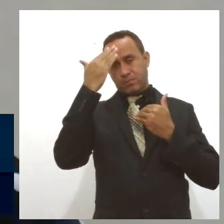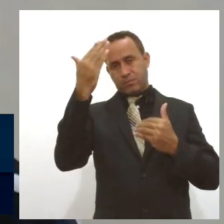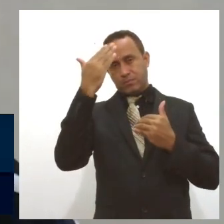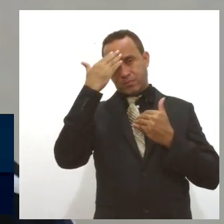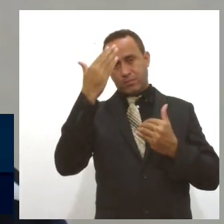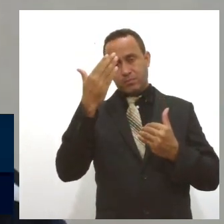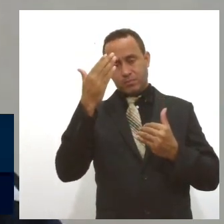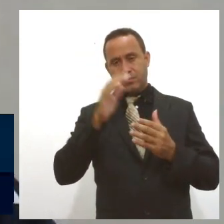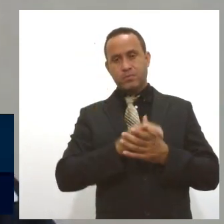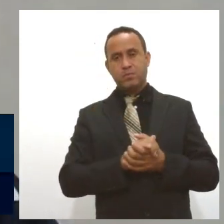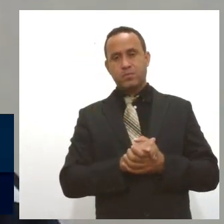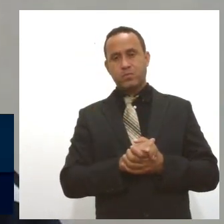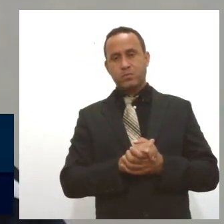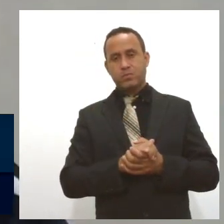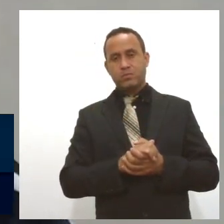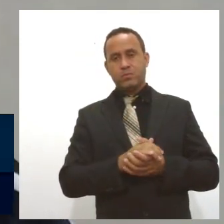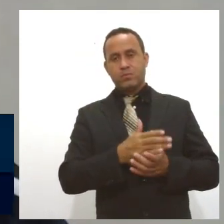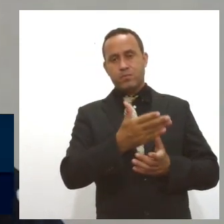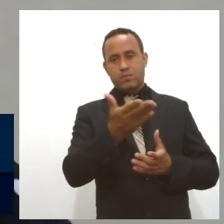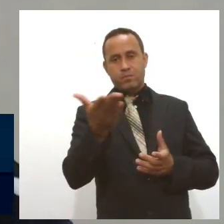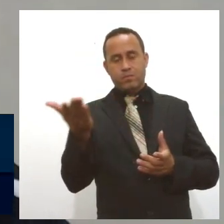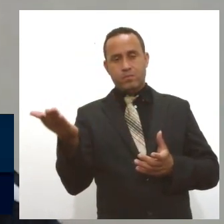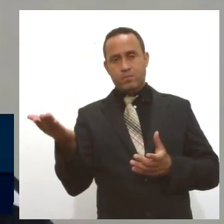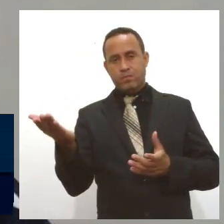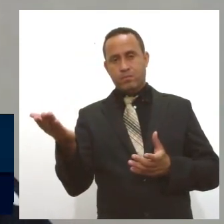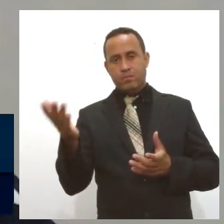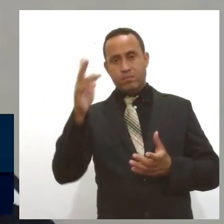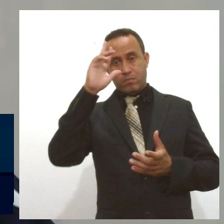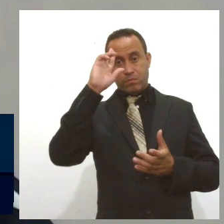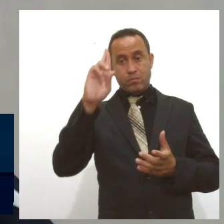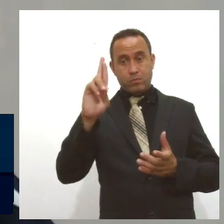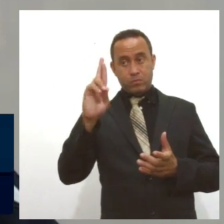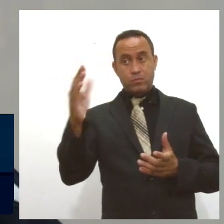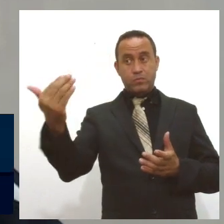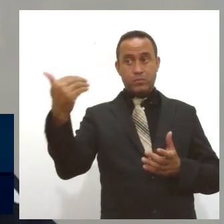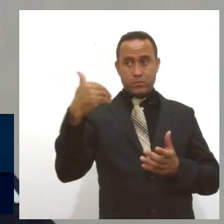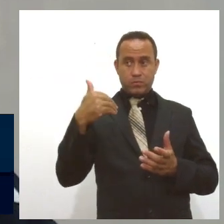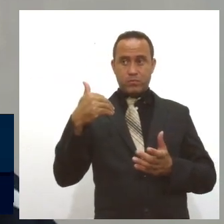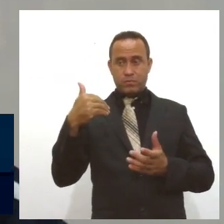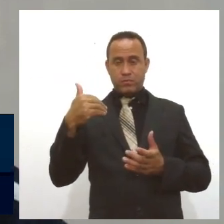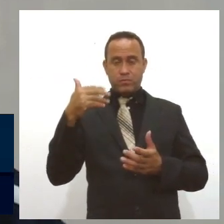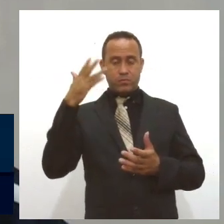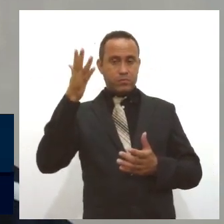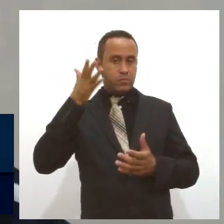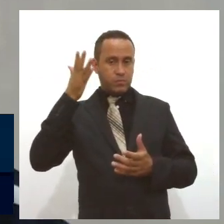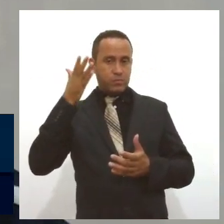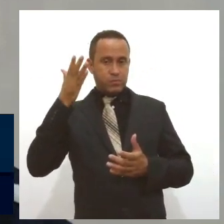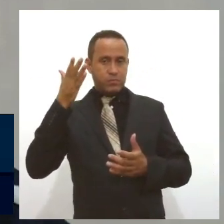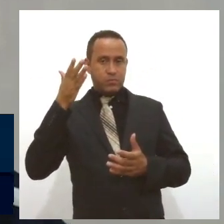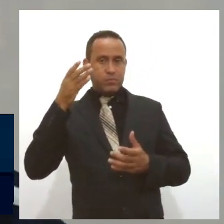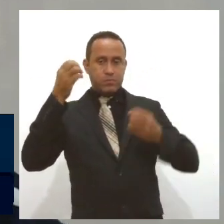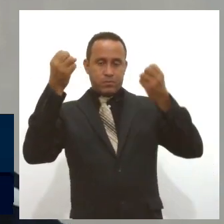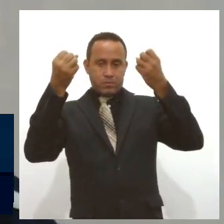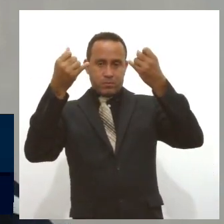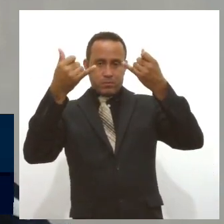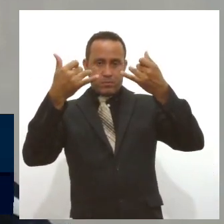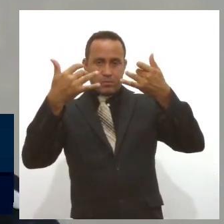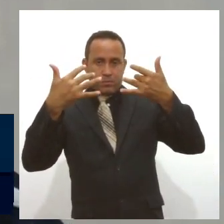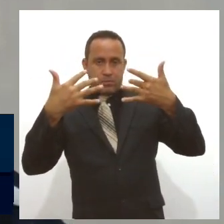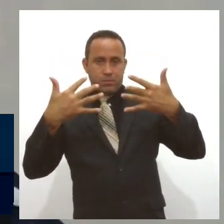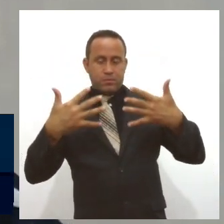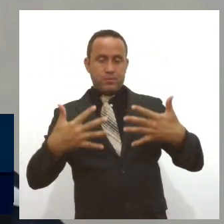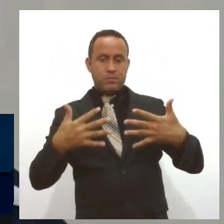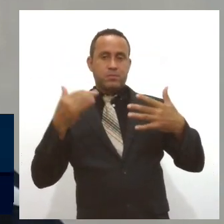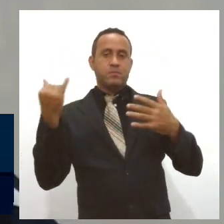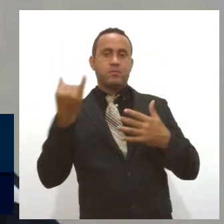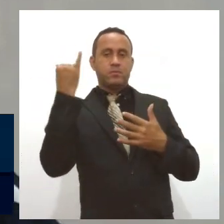agradecer, viu, por Vossa Senhoria ter vindo até nós para fazer essa explanação